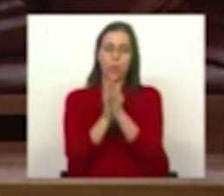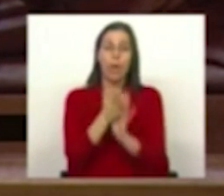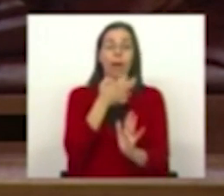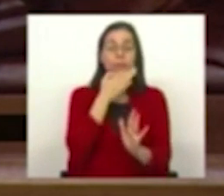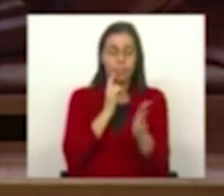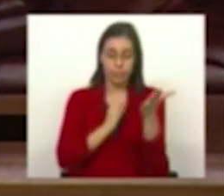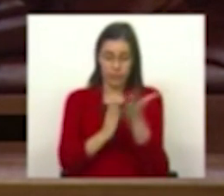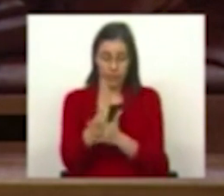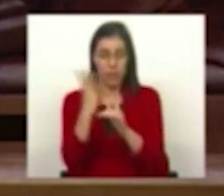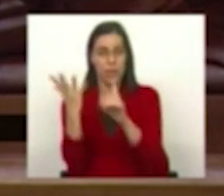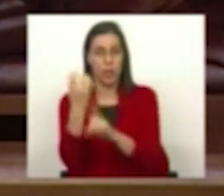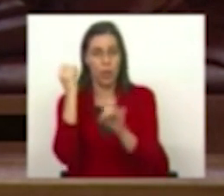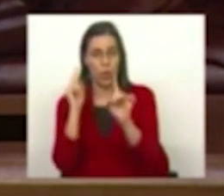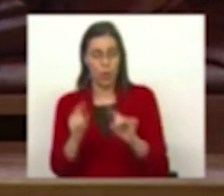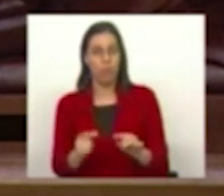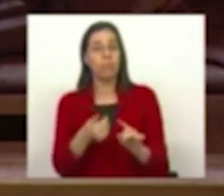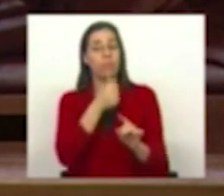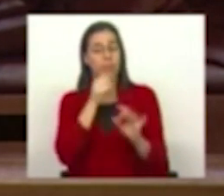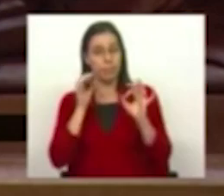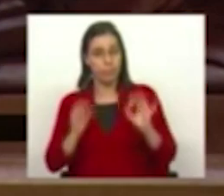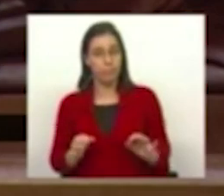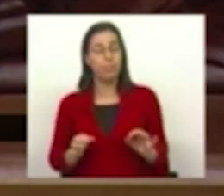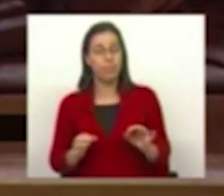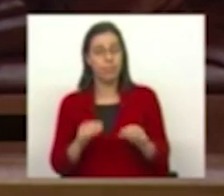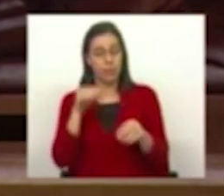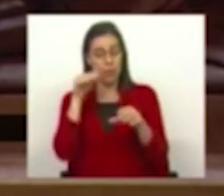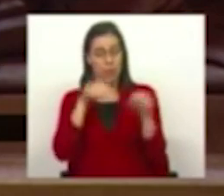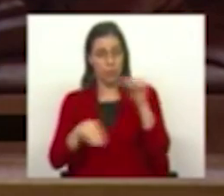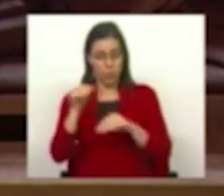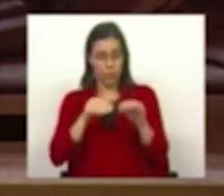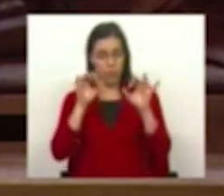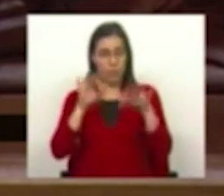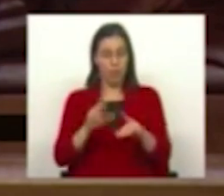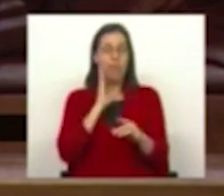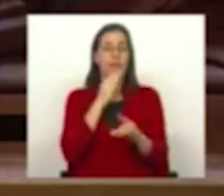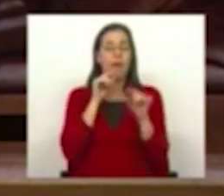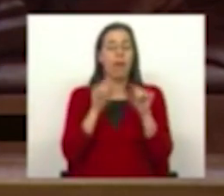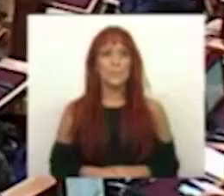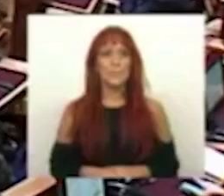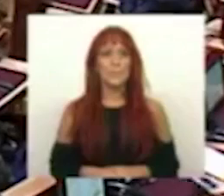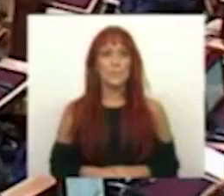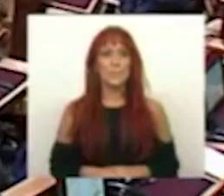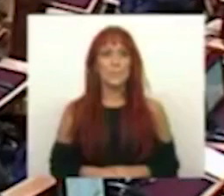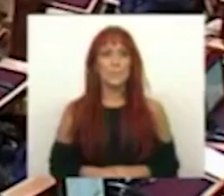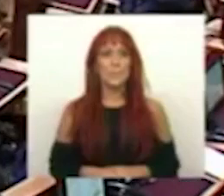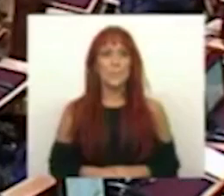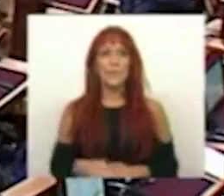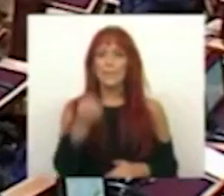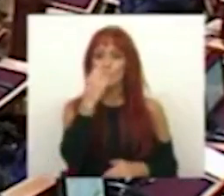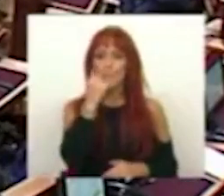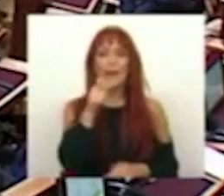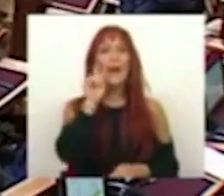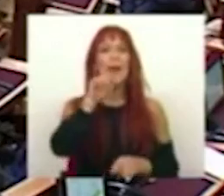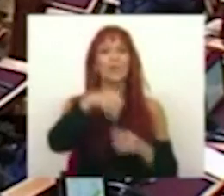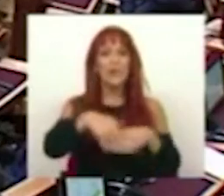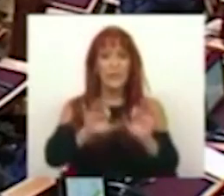seja avanço e conquista. Decidiremos da votação final em função daquilo que de concreto resultar dos